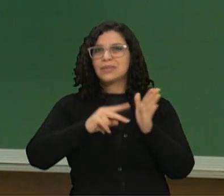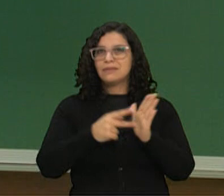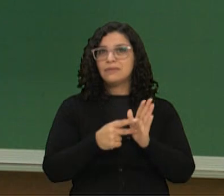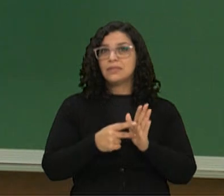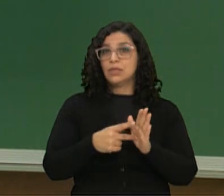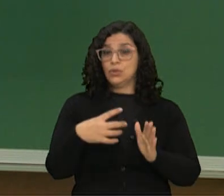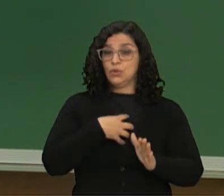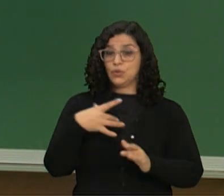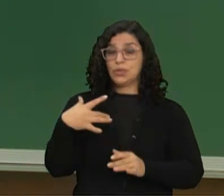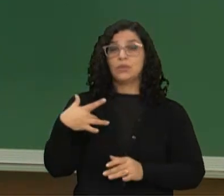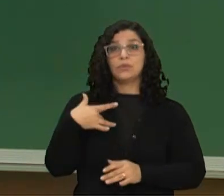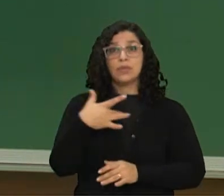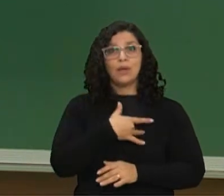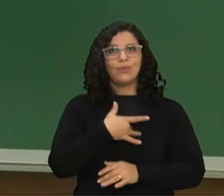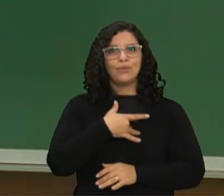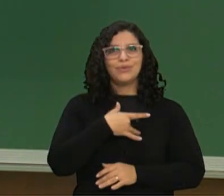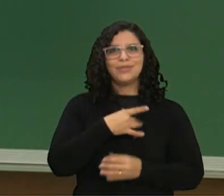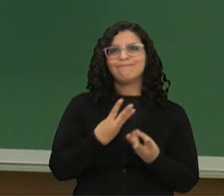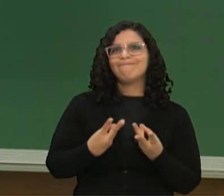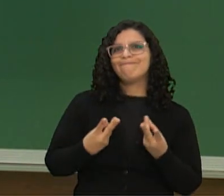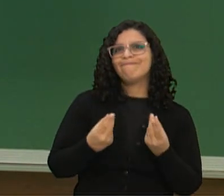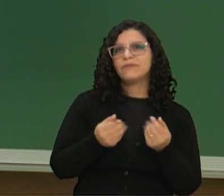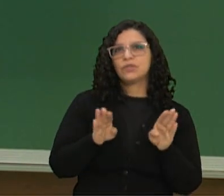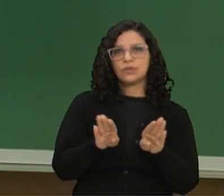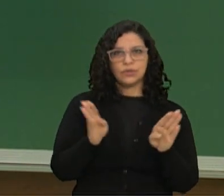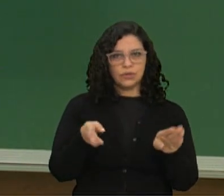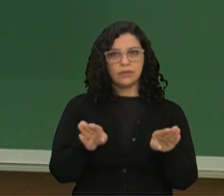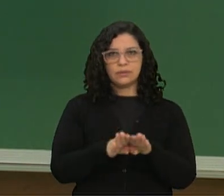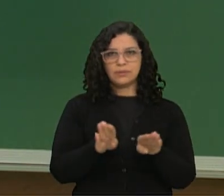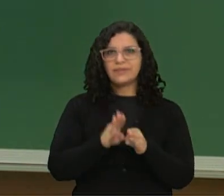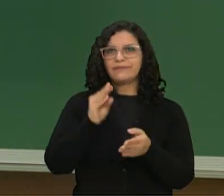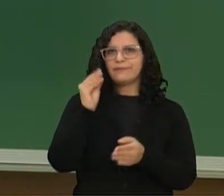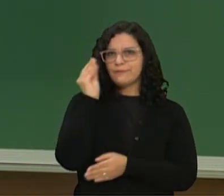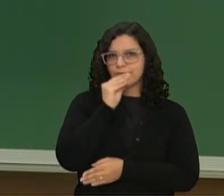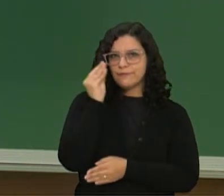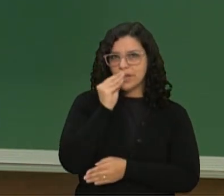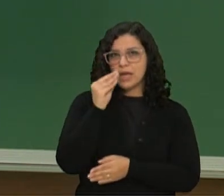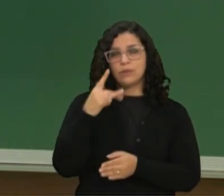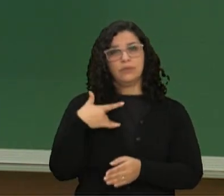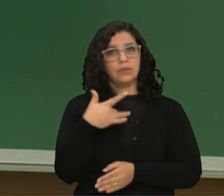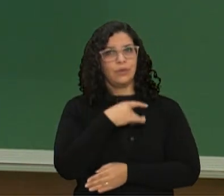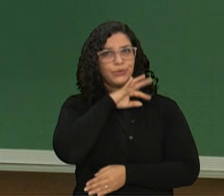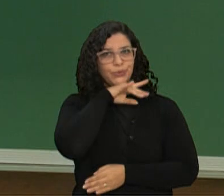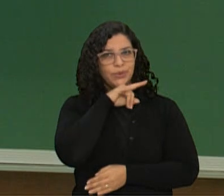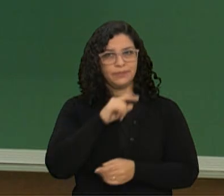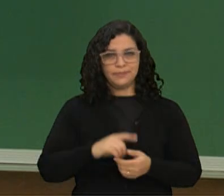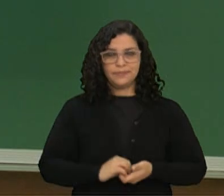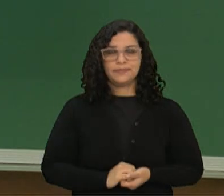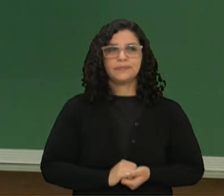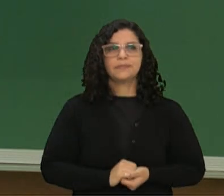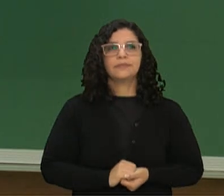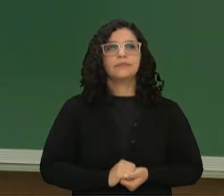subjacente é isso, tá? Então, a resposta correta seria pessoas com saúde debilitada.